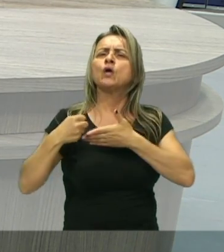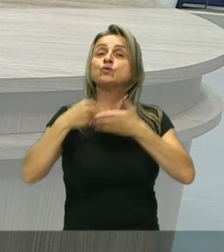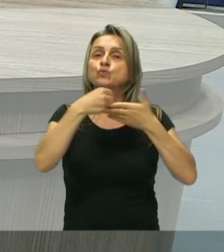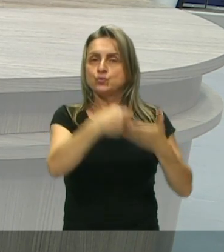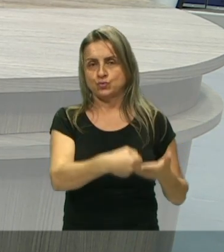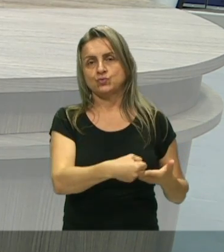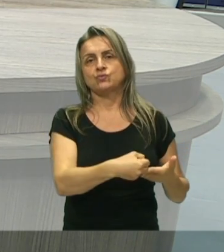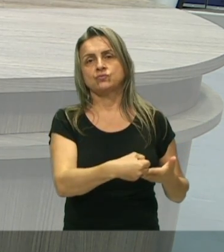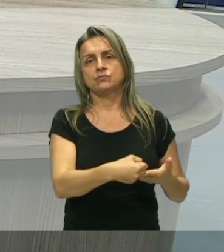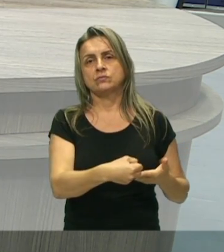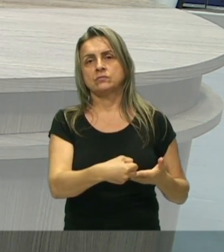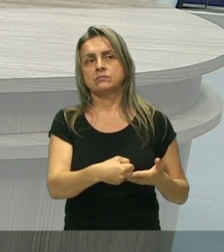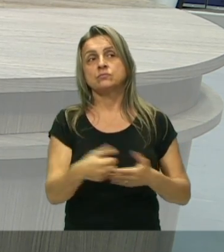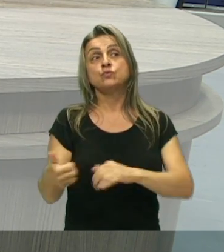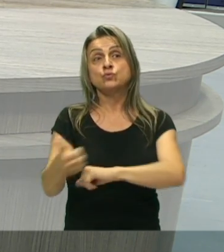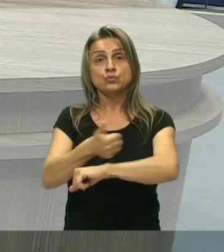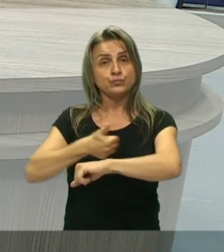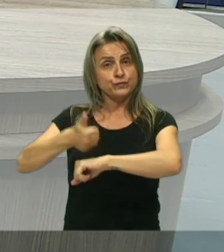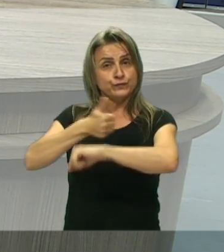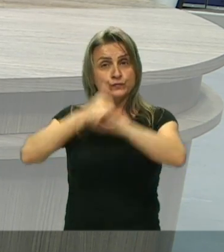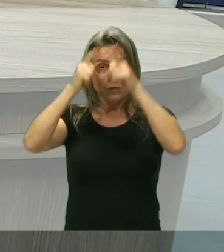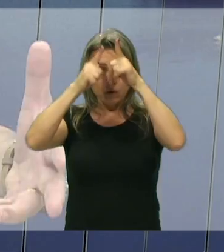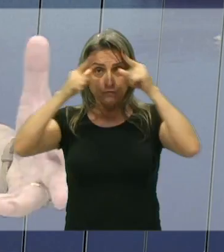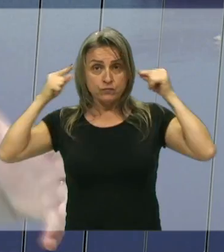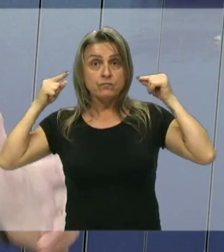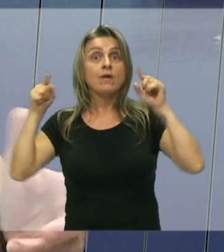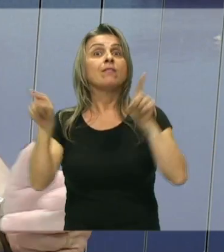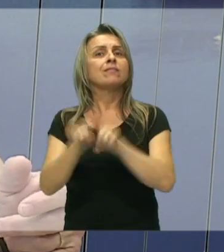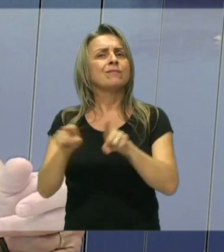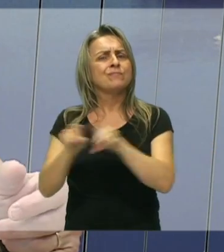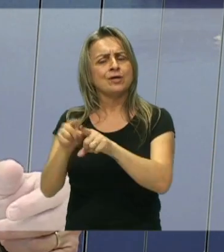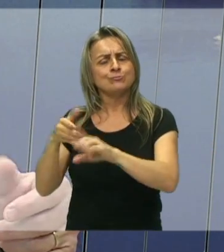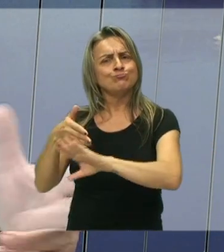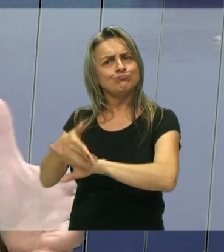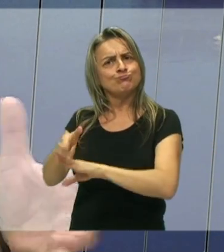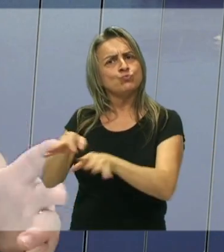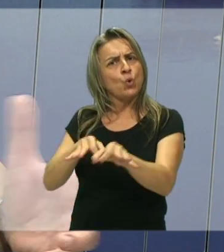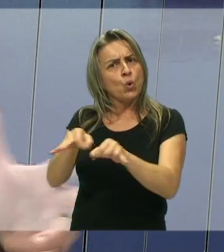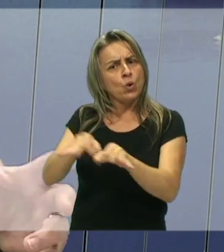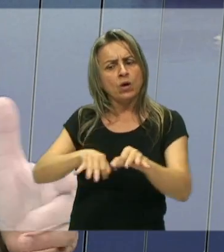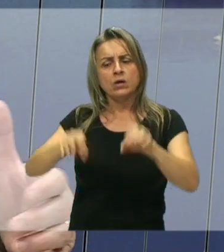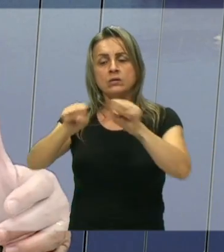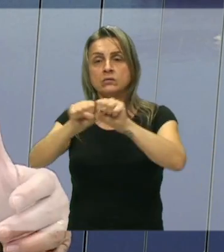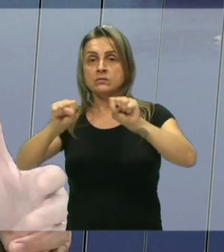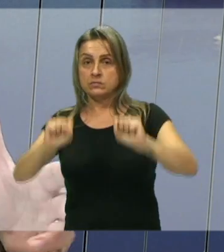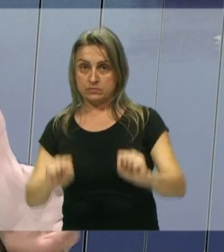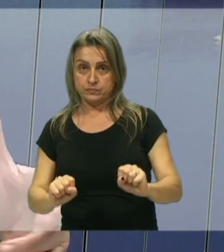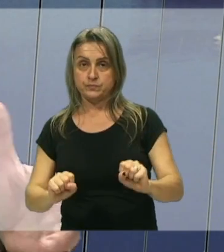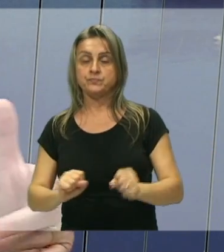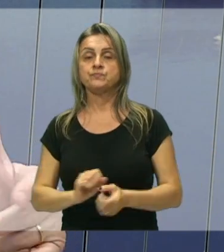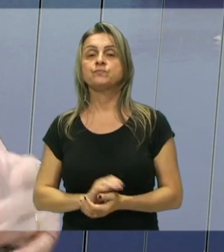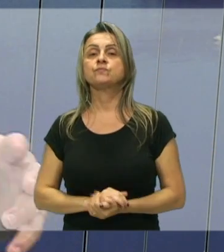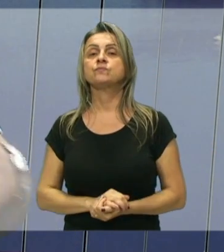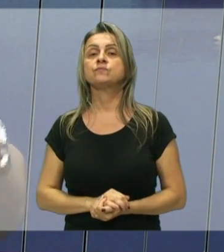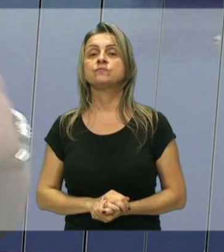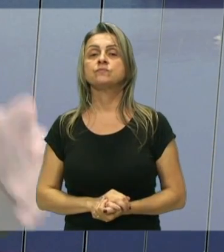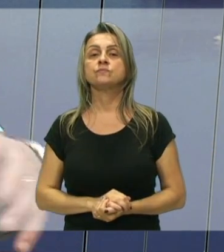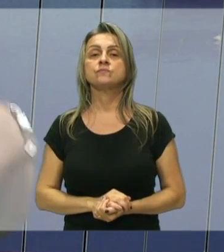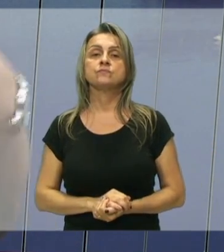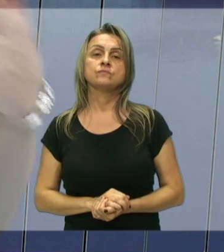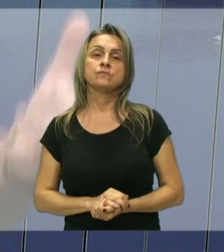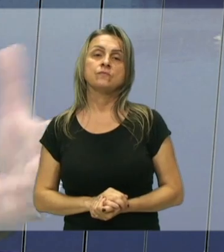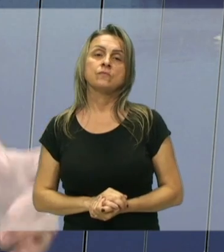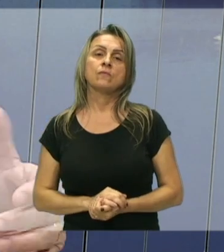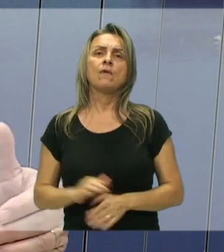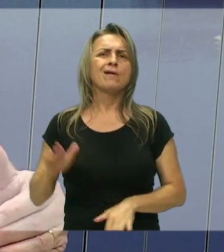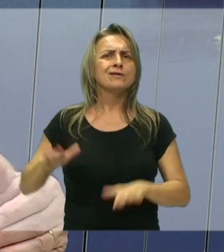no caso dos enfermeiros, eles também fazem parte da organização do sistema. Muitas vezes a gente vê quem acaba organizando unidades de saúde